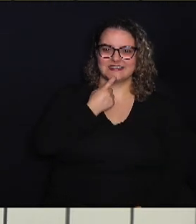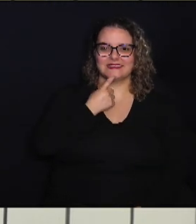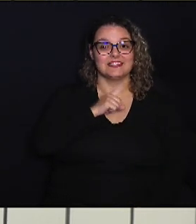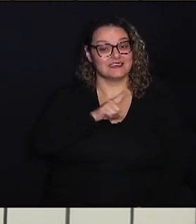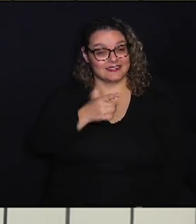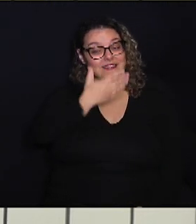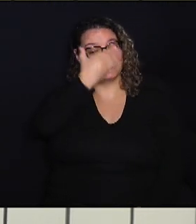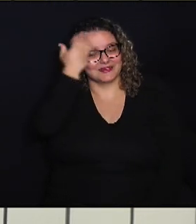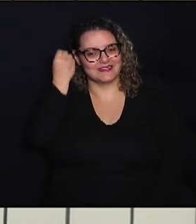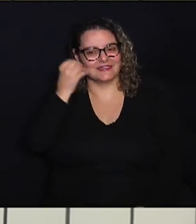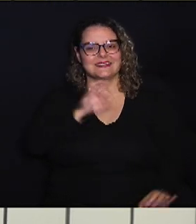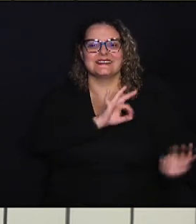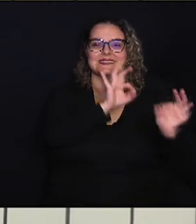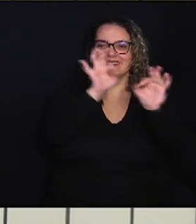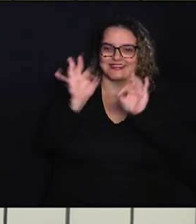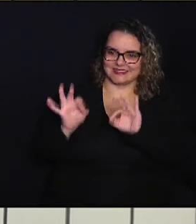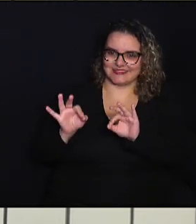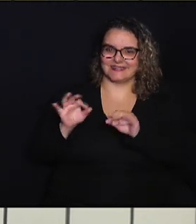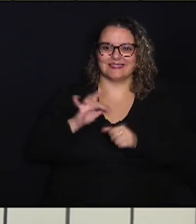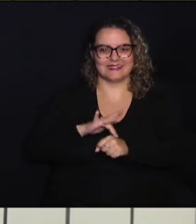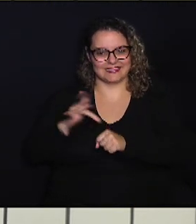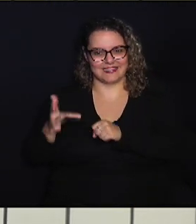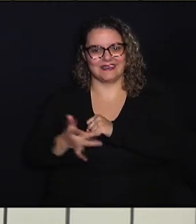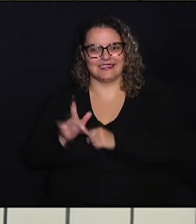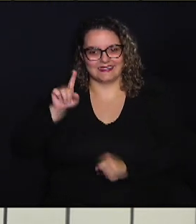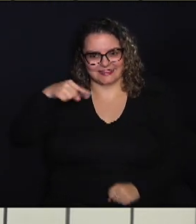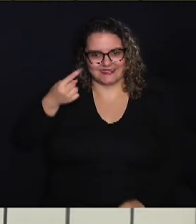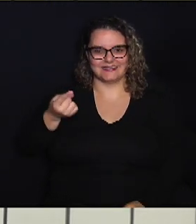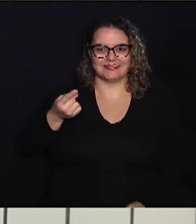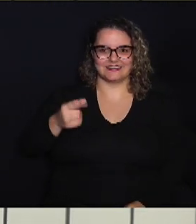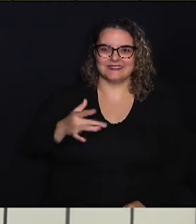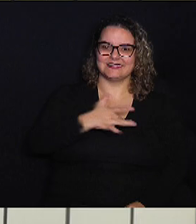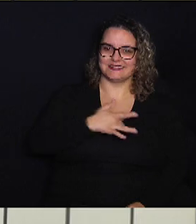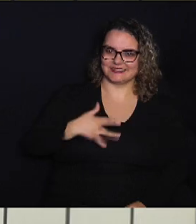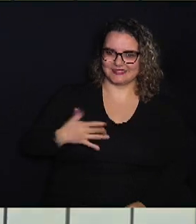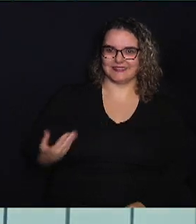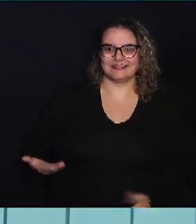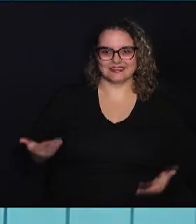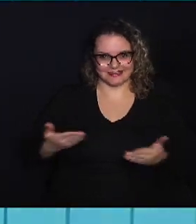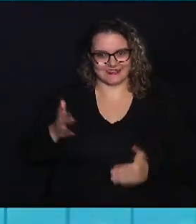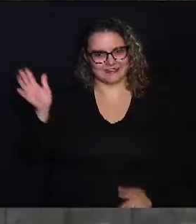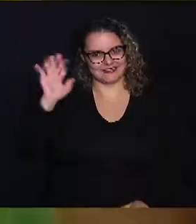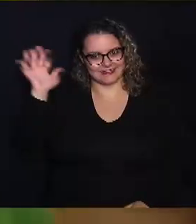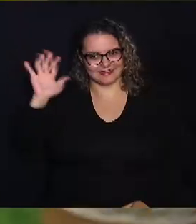se esqueça de nos acompanhar nas redes sociais. Até o próximo Saúde Agora!